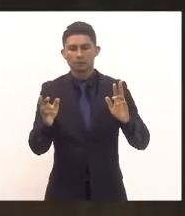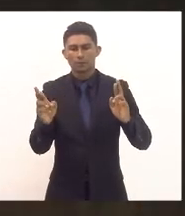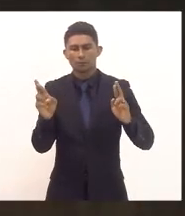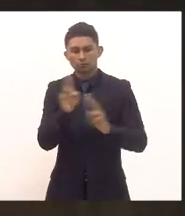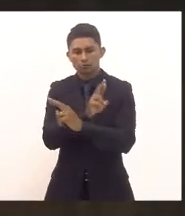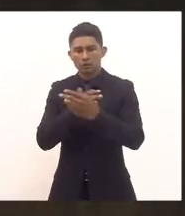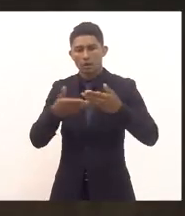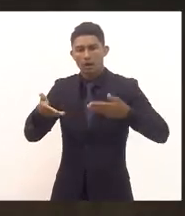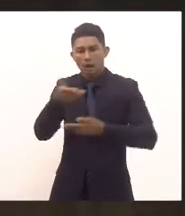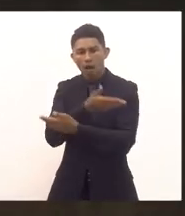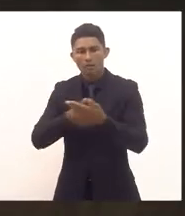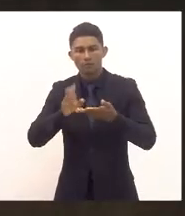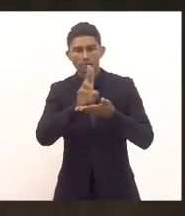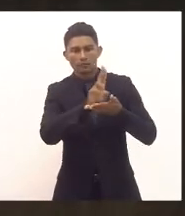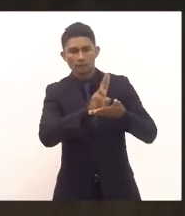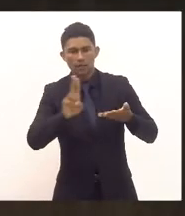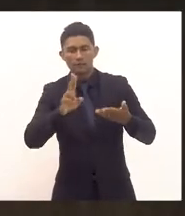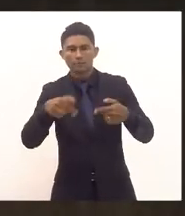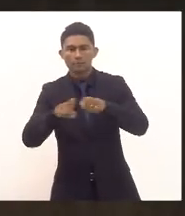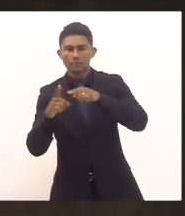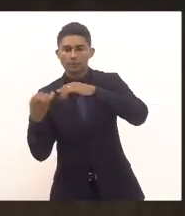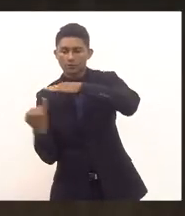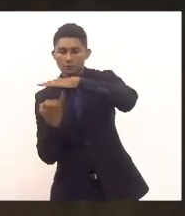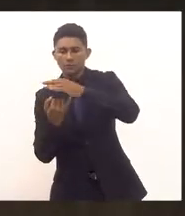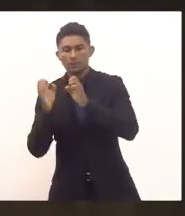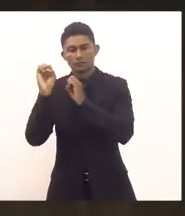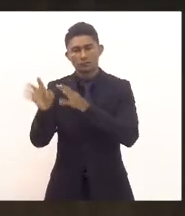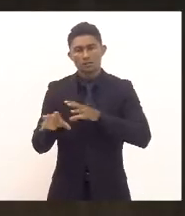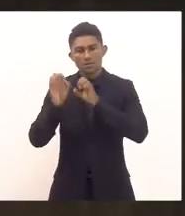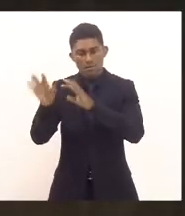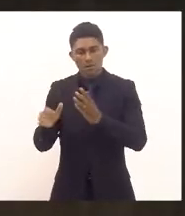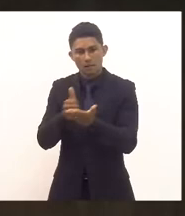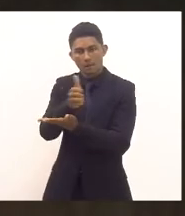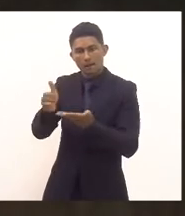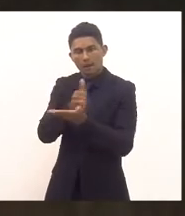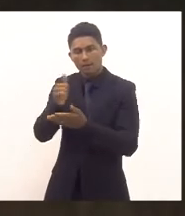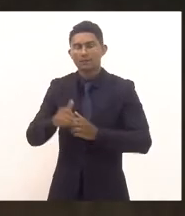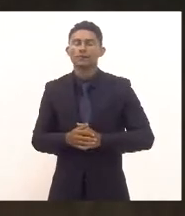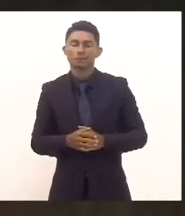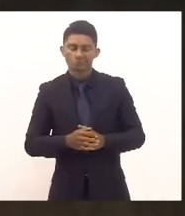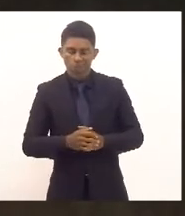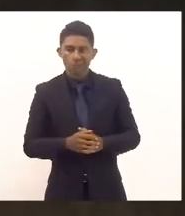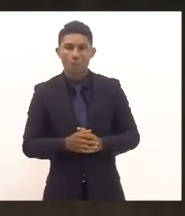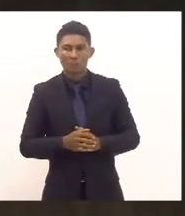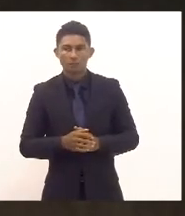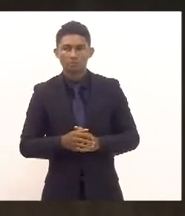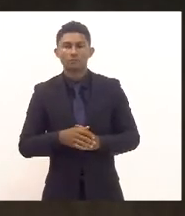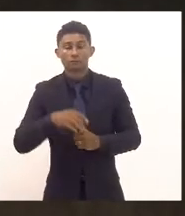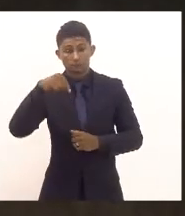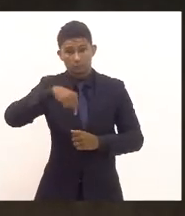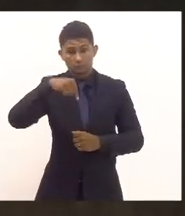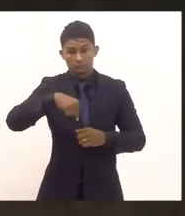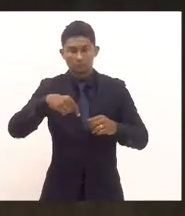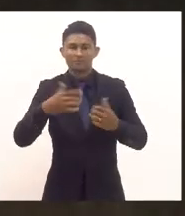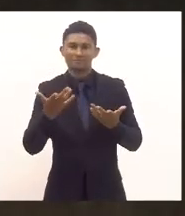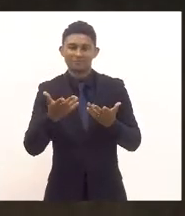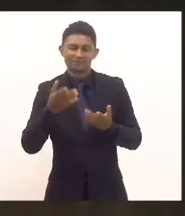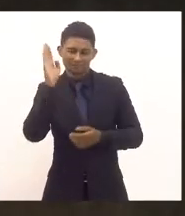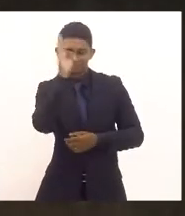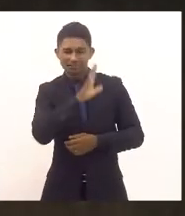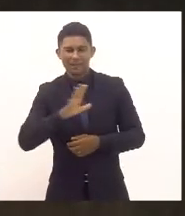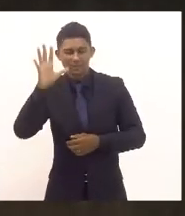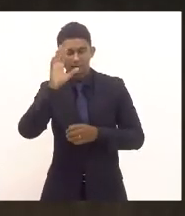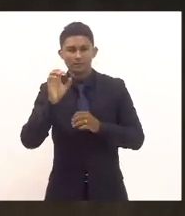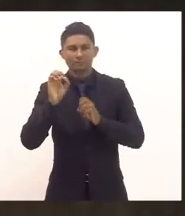entre as Universidades instituições de Educação Básica coleção os grandes nós do sistema de ensino no Brasil essas etapas